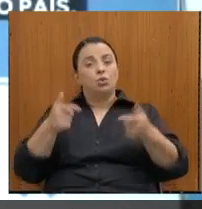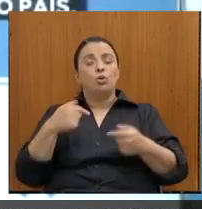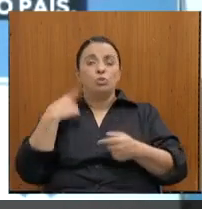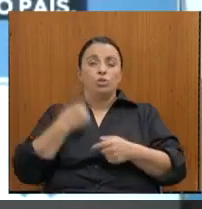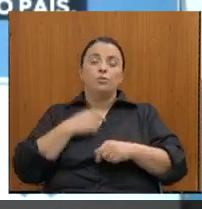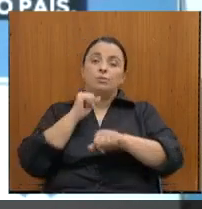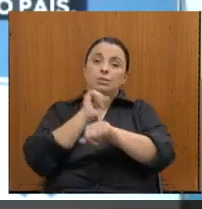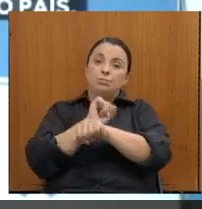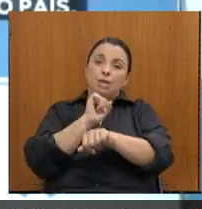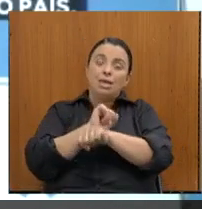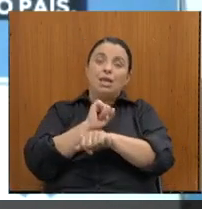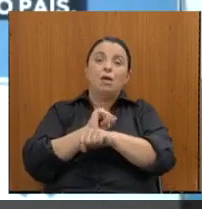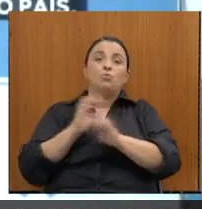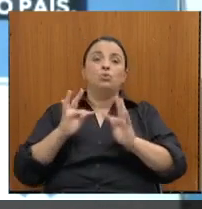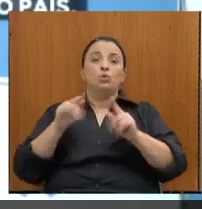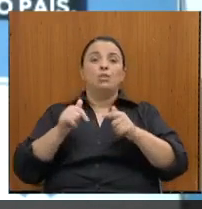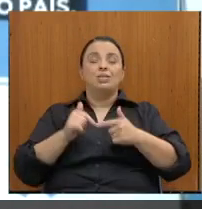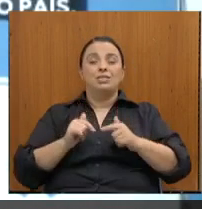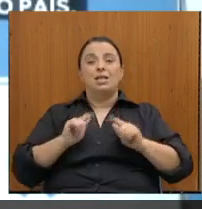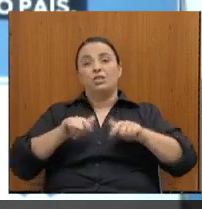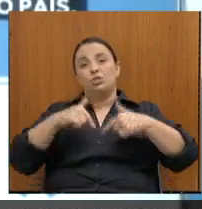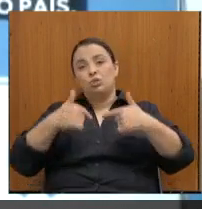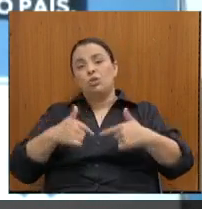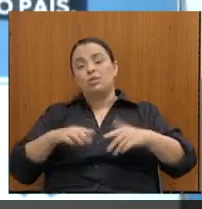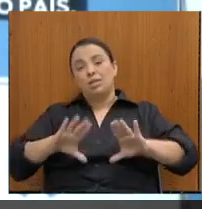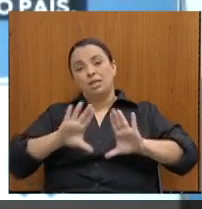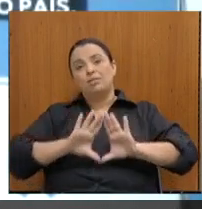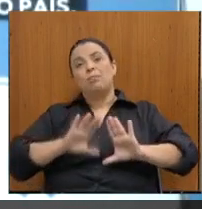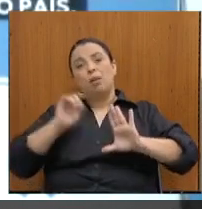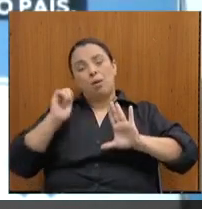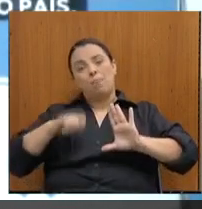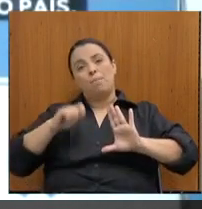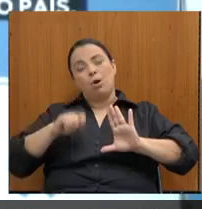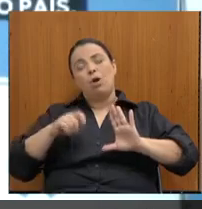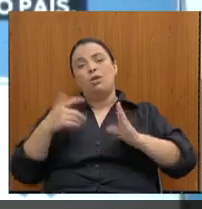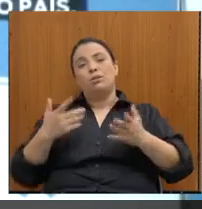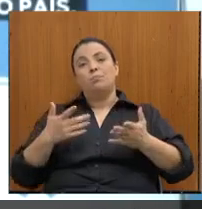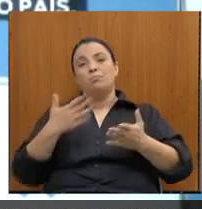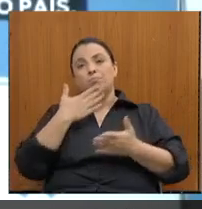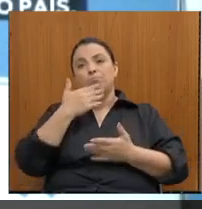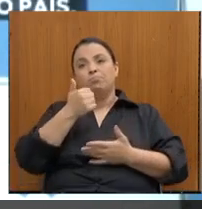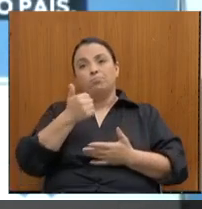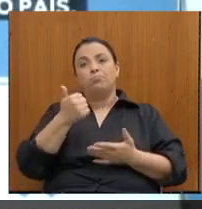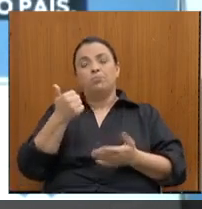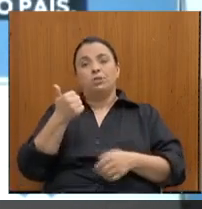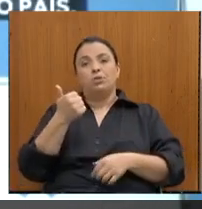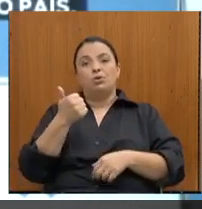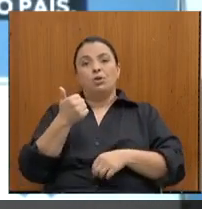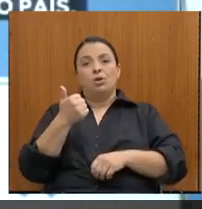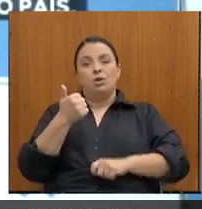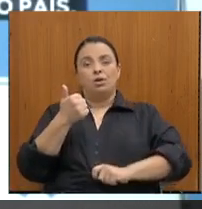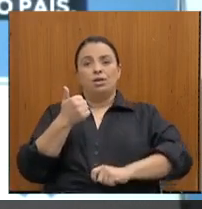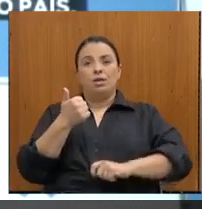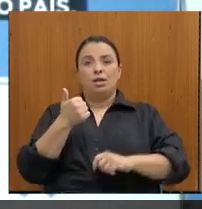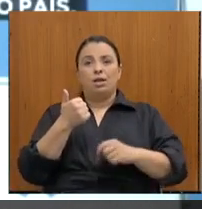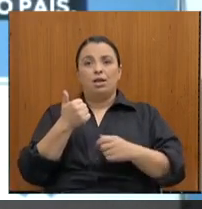as medidas que a cama puderam Assembleia poder fazer para melhorar a